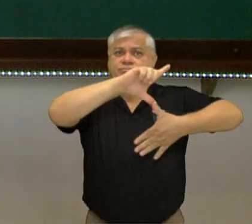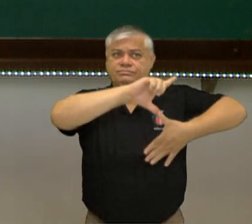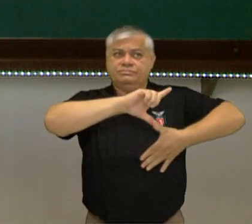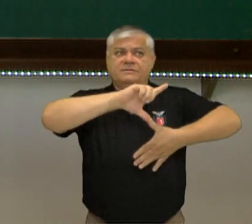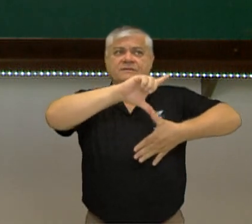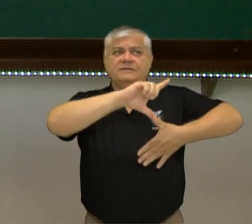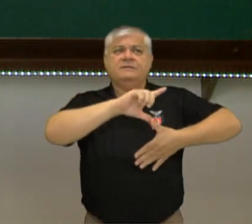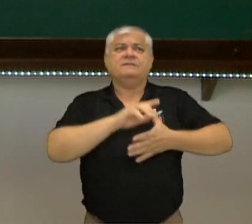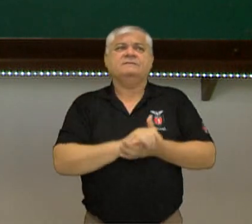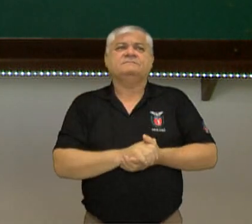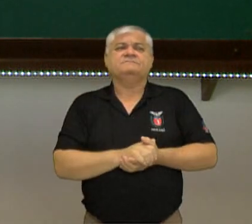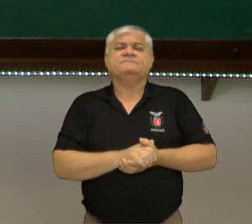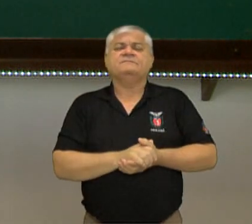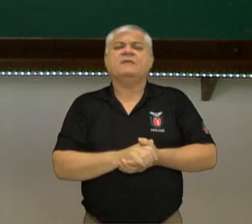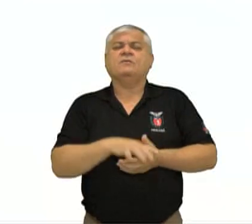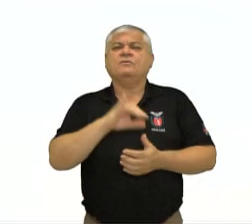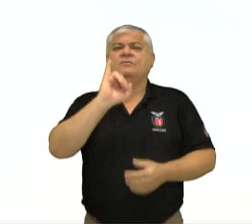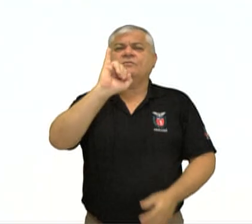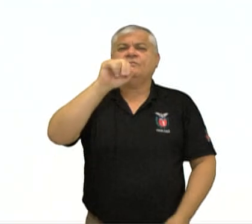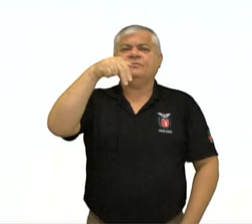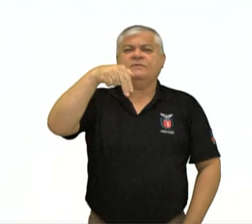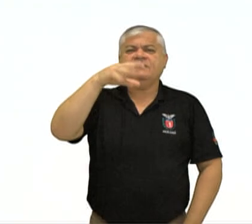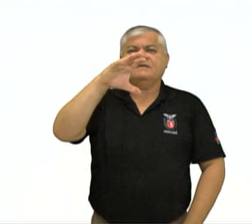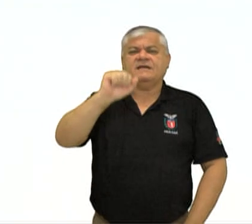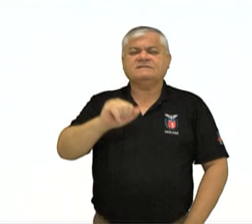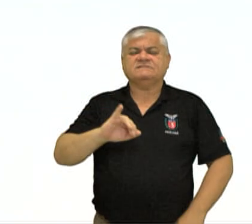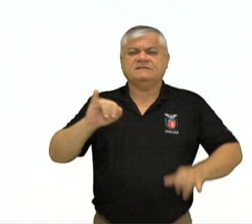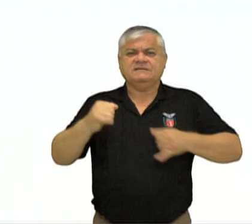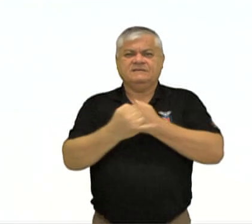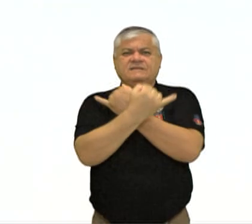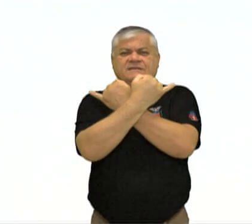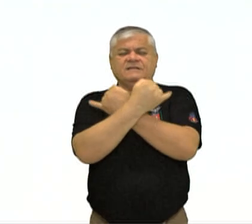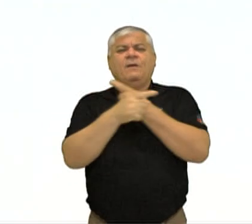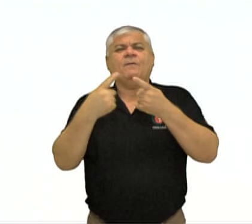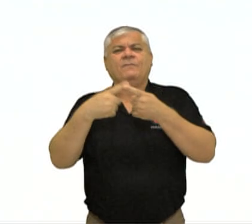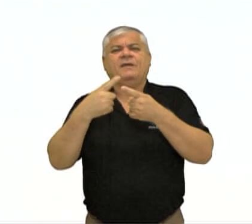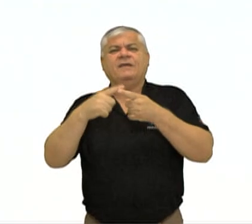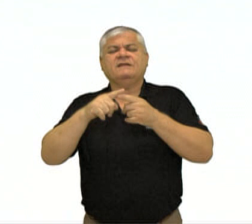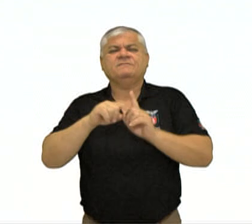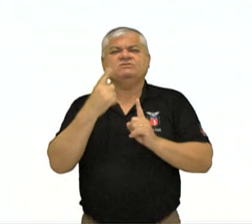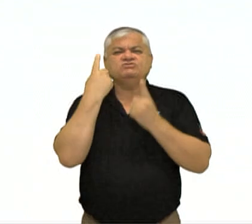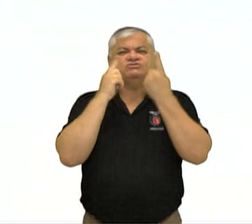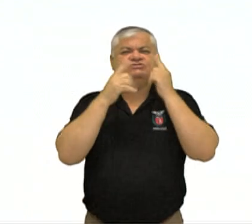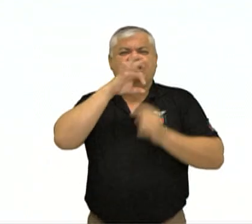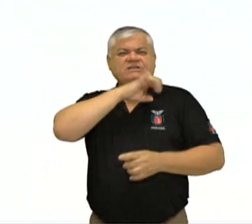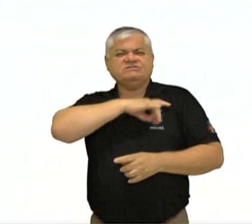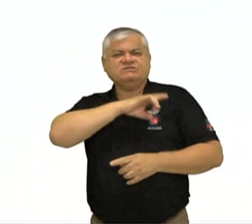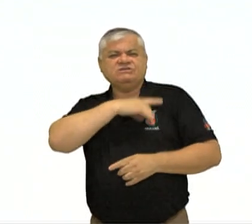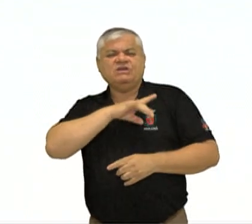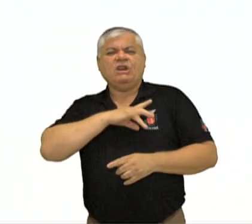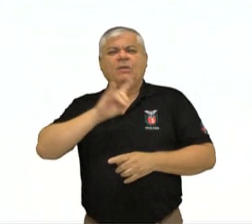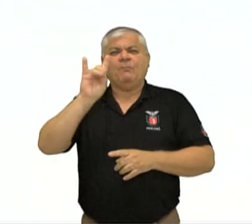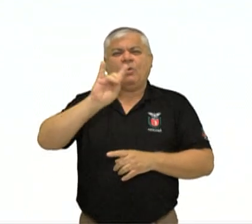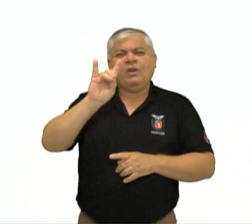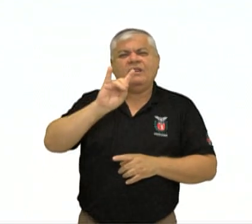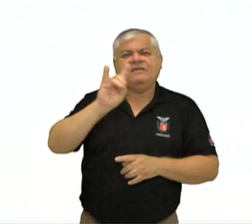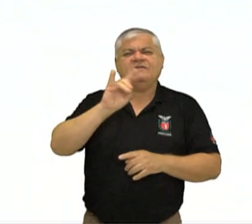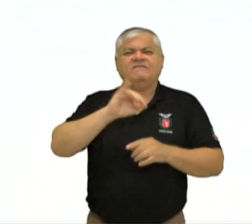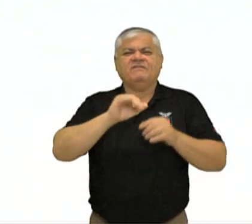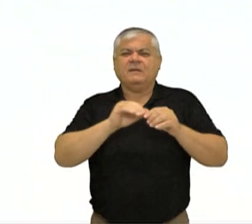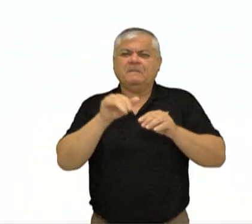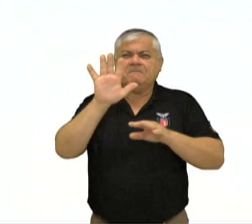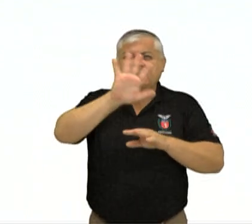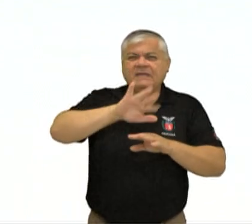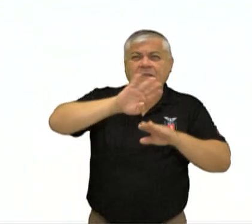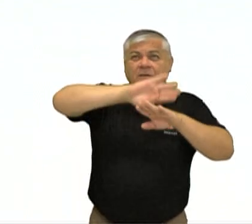né? Os incas habitavam a região dos Andes, né? Ali na região do Chile, Bolívia, Equador e